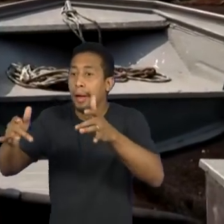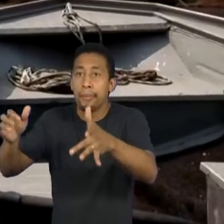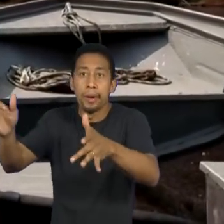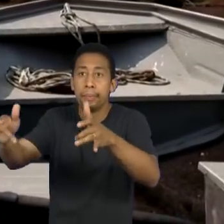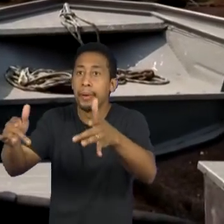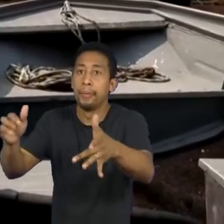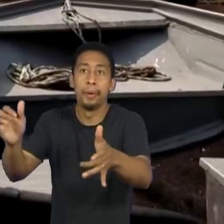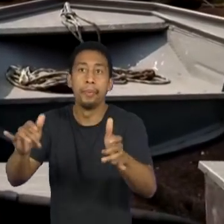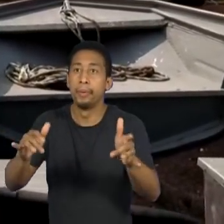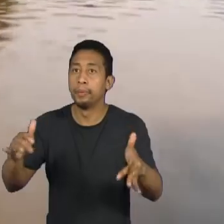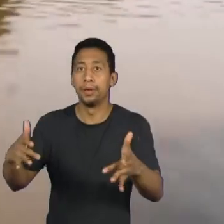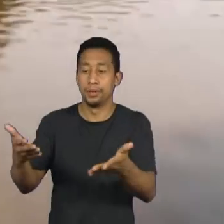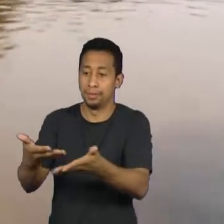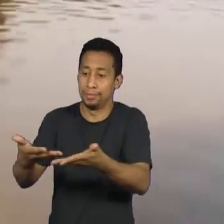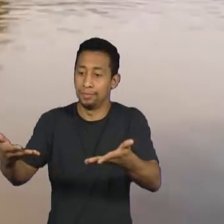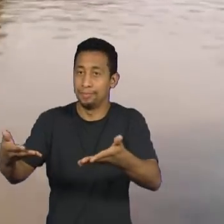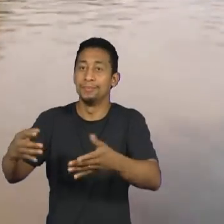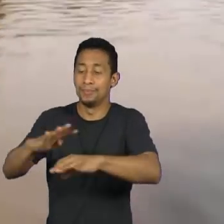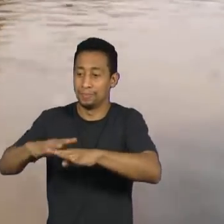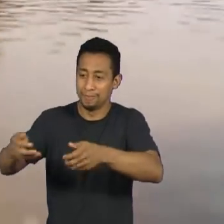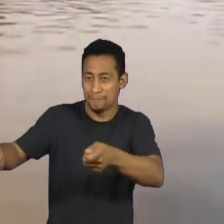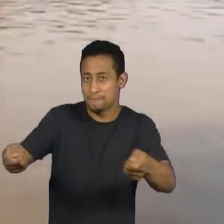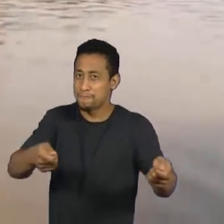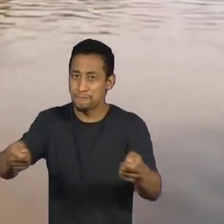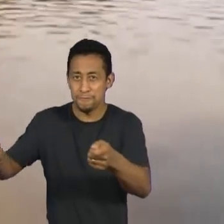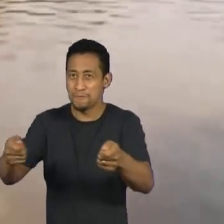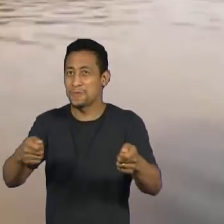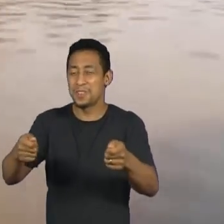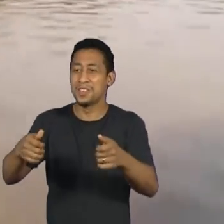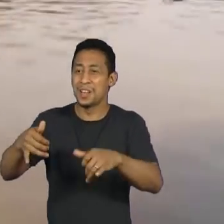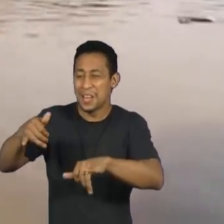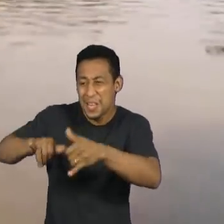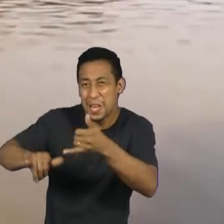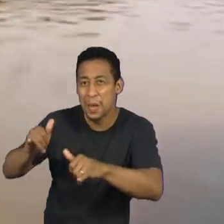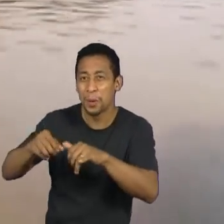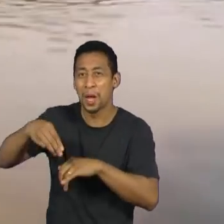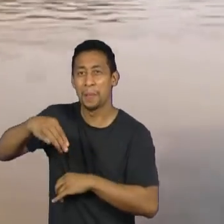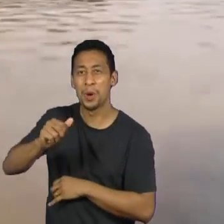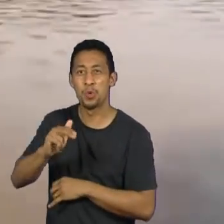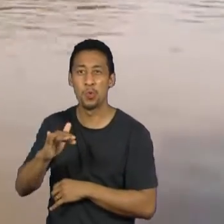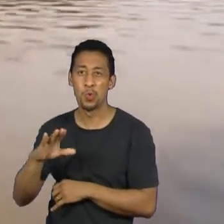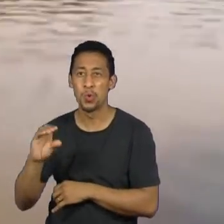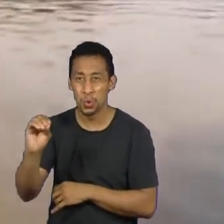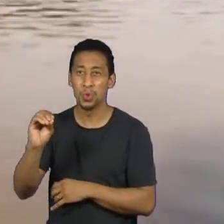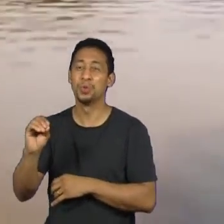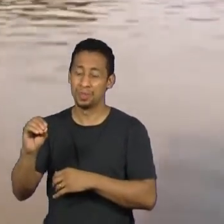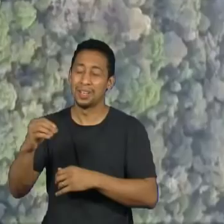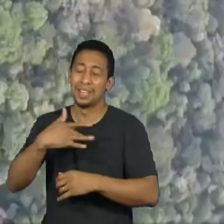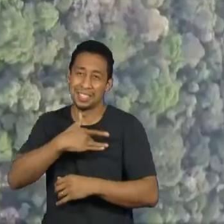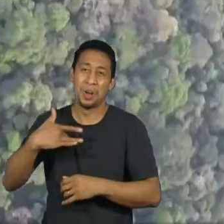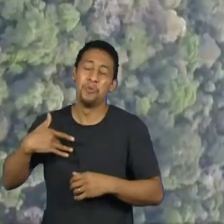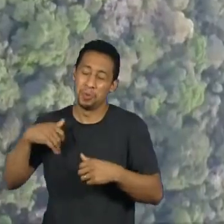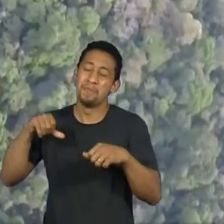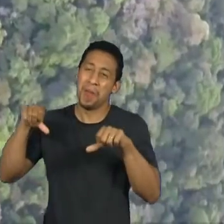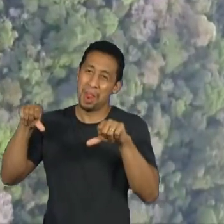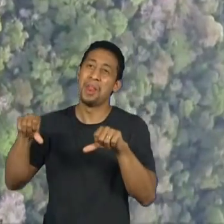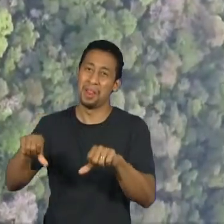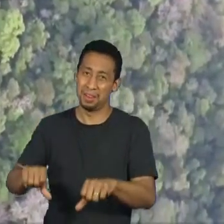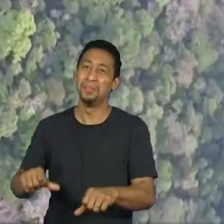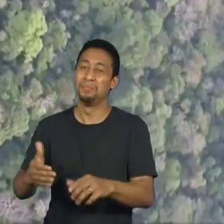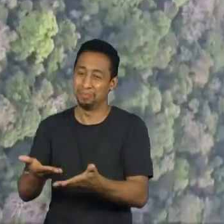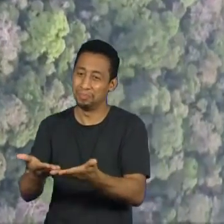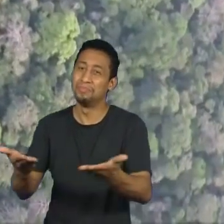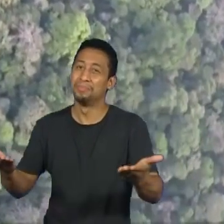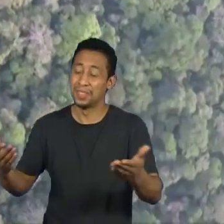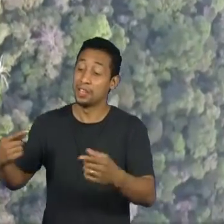metais pesados, né, contidos no mercúrio, né, e que vão causar danos para a sociedade